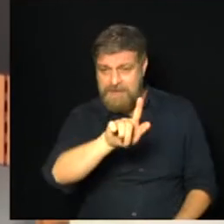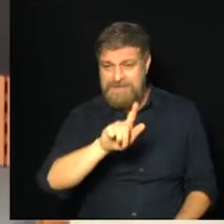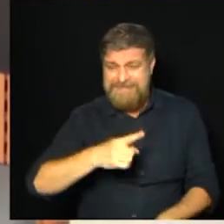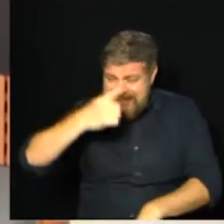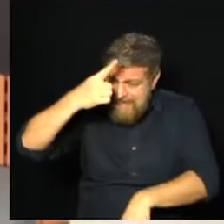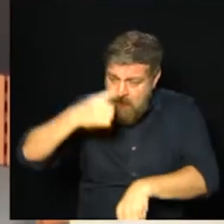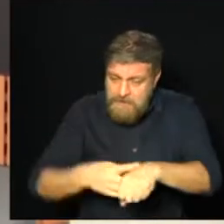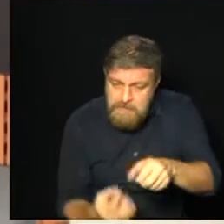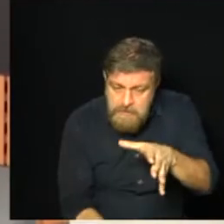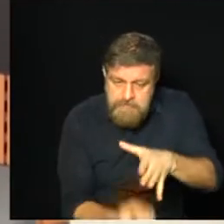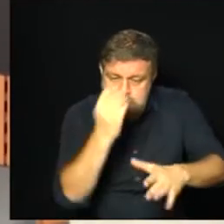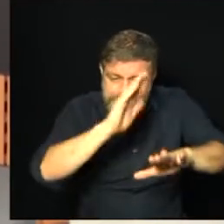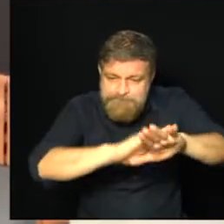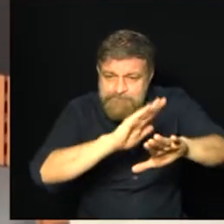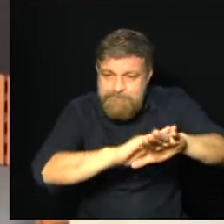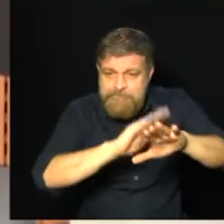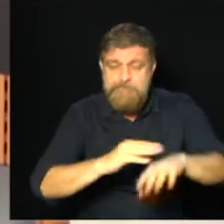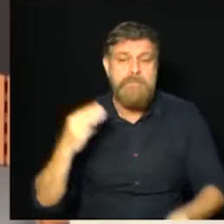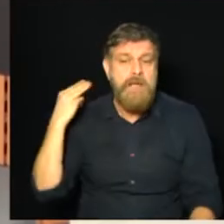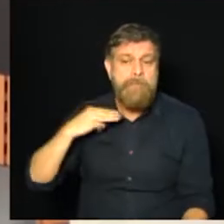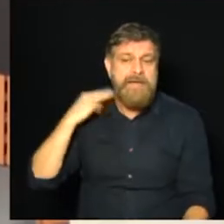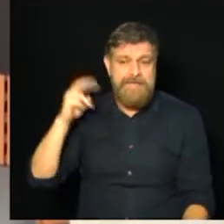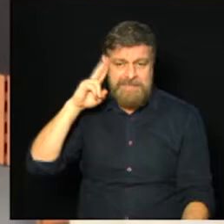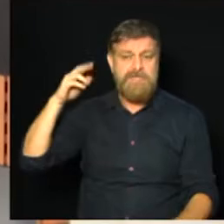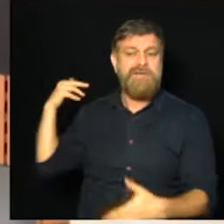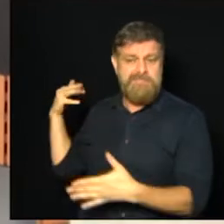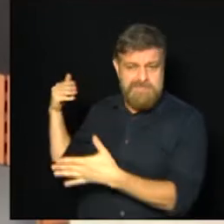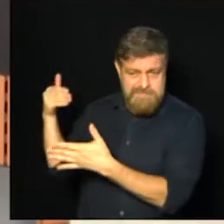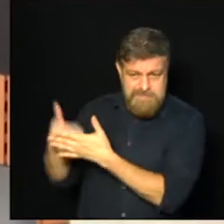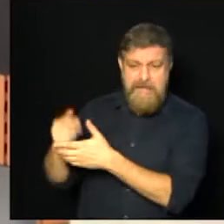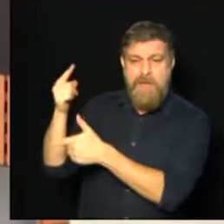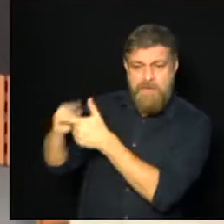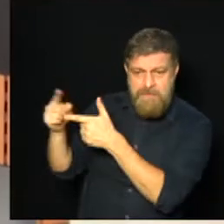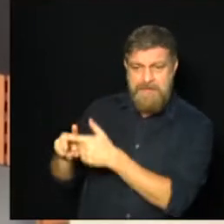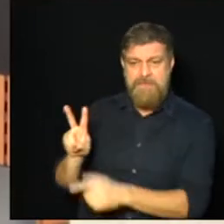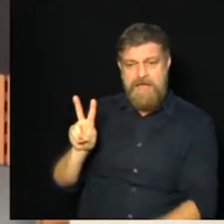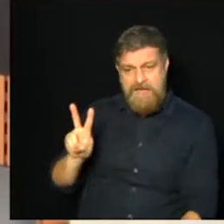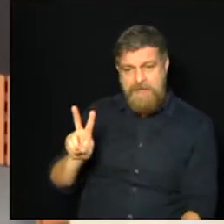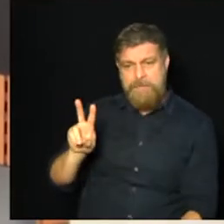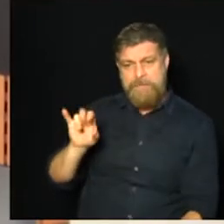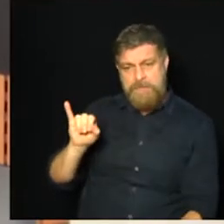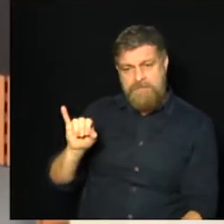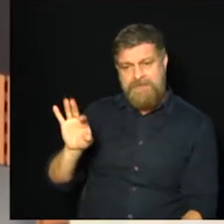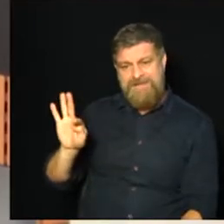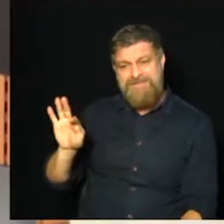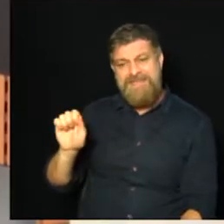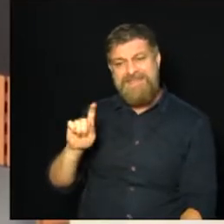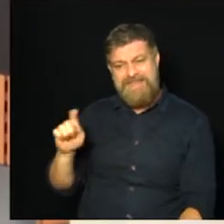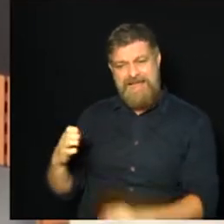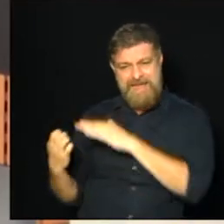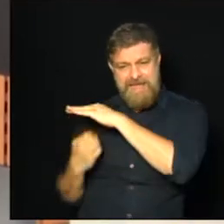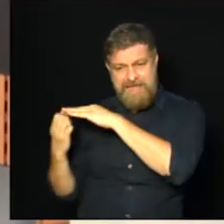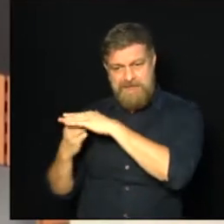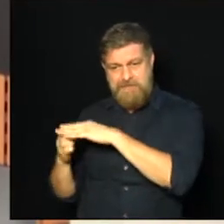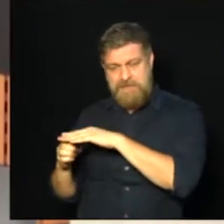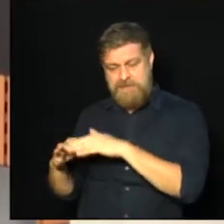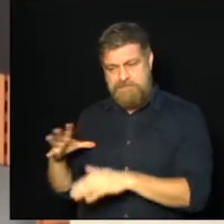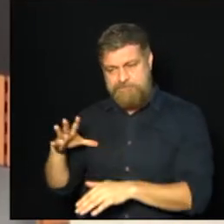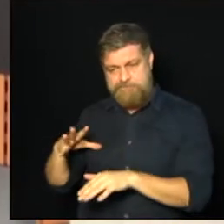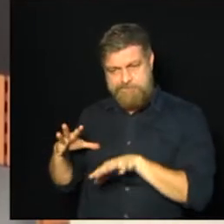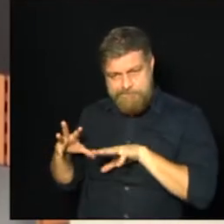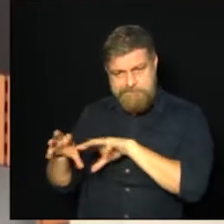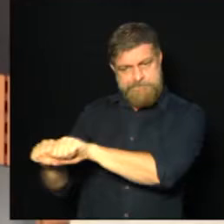Rede Mário Gatti, a vereadora historiou muito bem aquela questão que aconteceu da Vitale, foi o gatilho, foi um projeto que foi